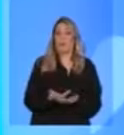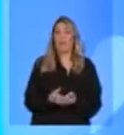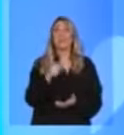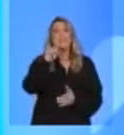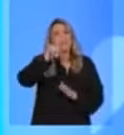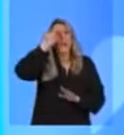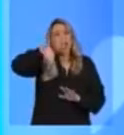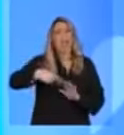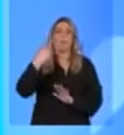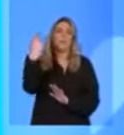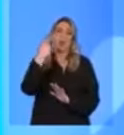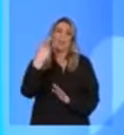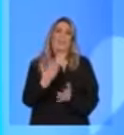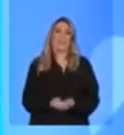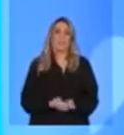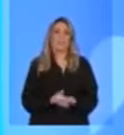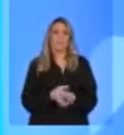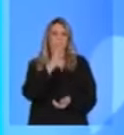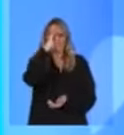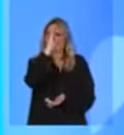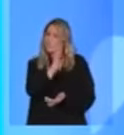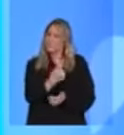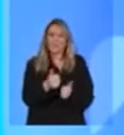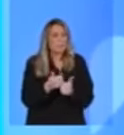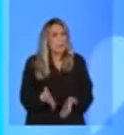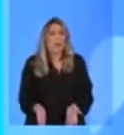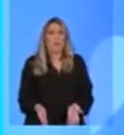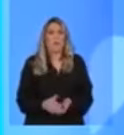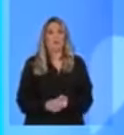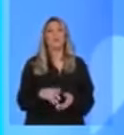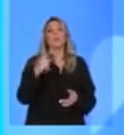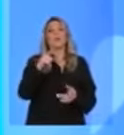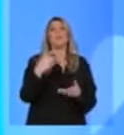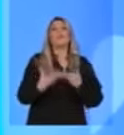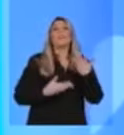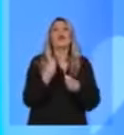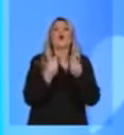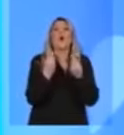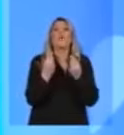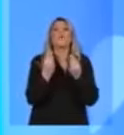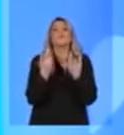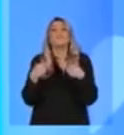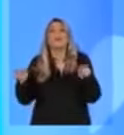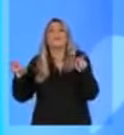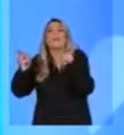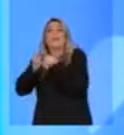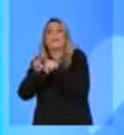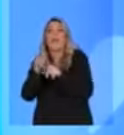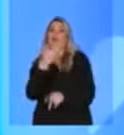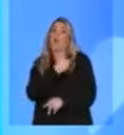manter a prioridade agora para fazer outras áreas da cidade precisa entrar em parceria com o governo do estado porque ainda é o poder